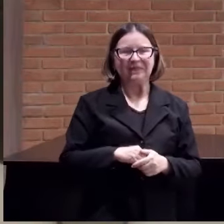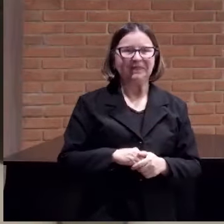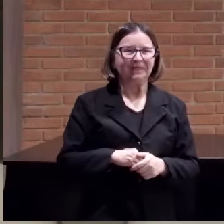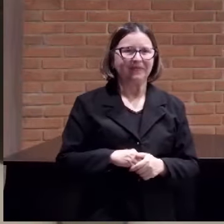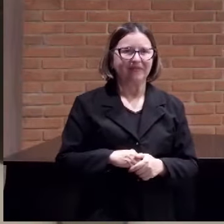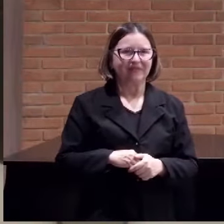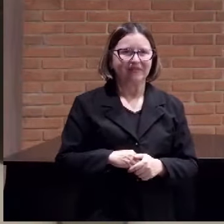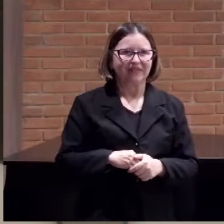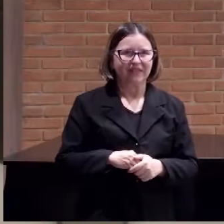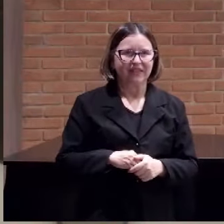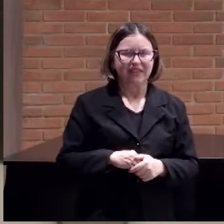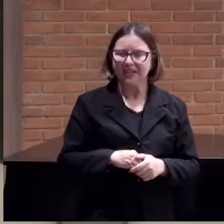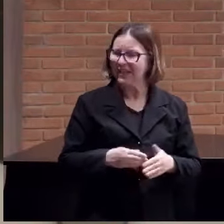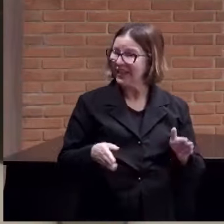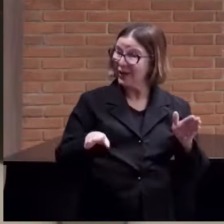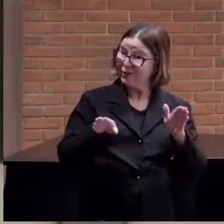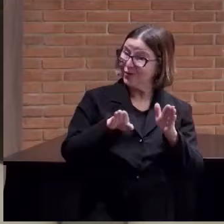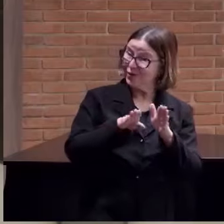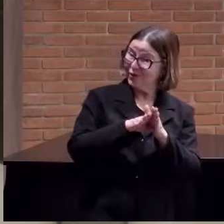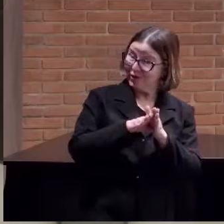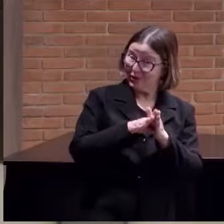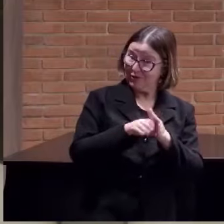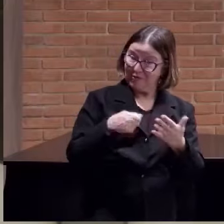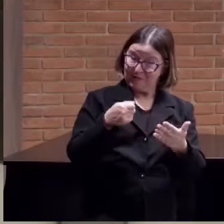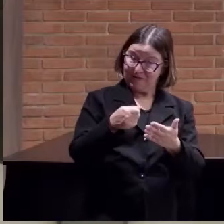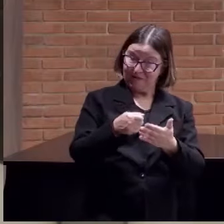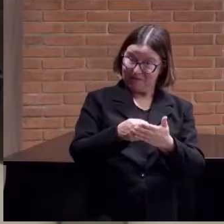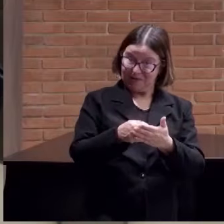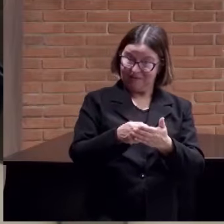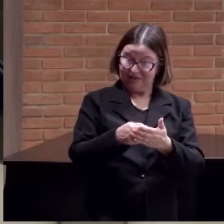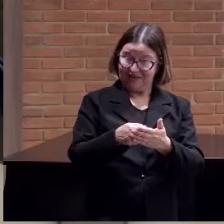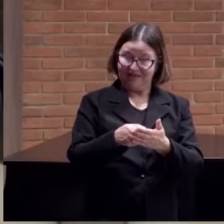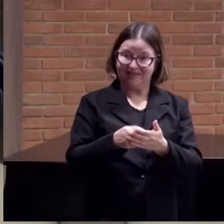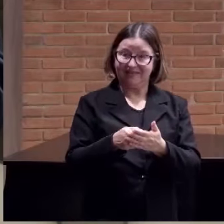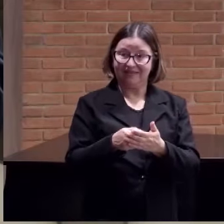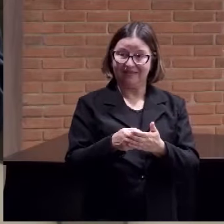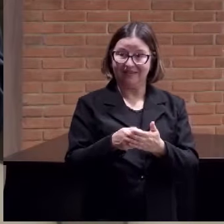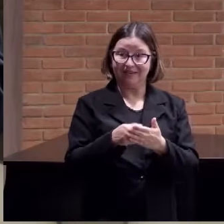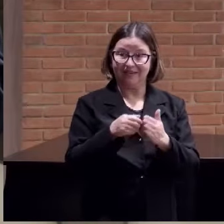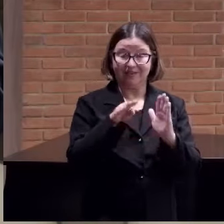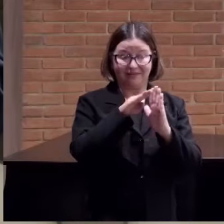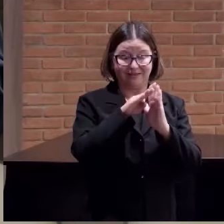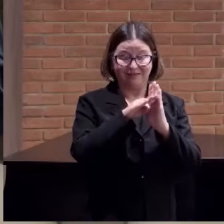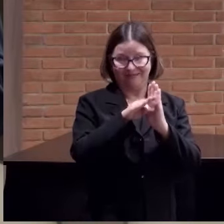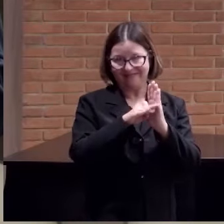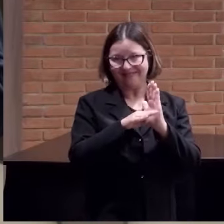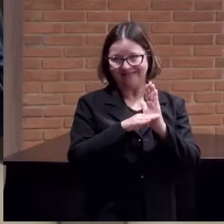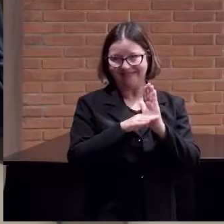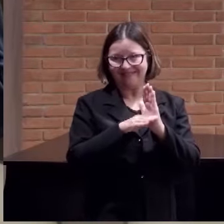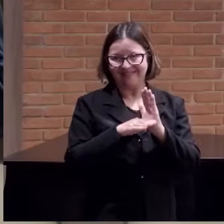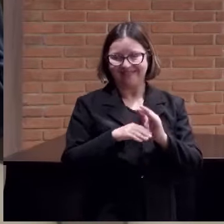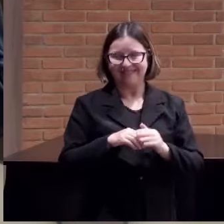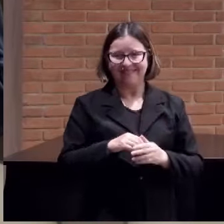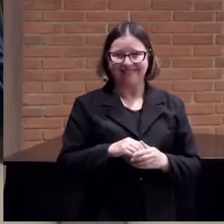Não tinha ainda chegado o cumprimento